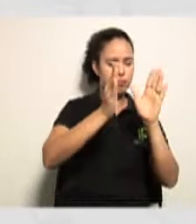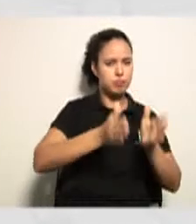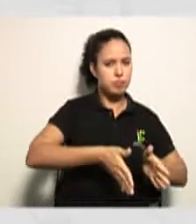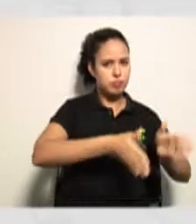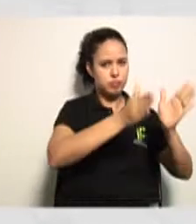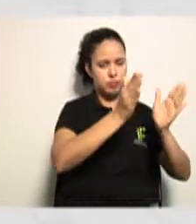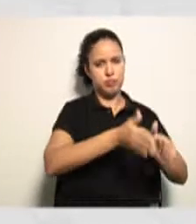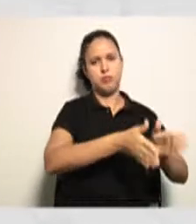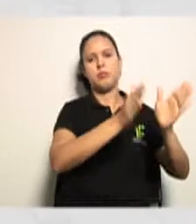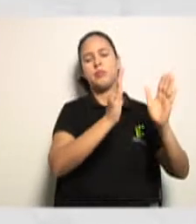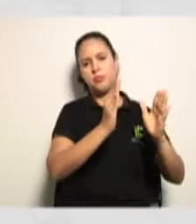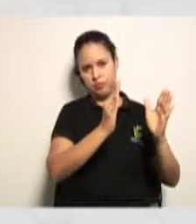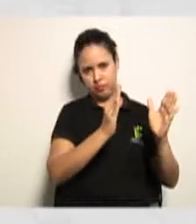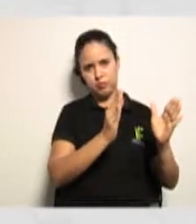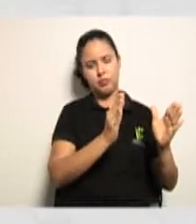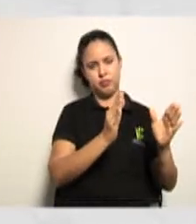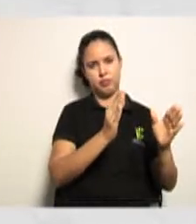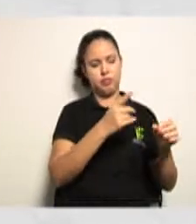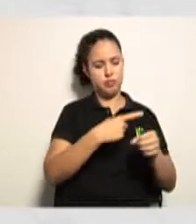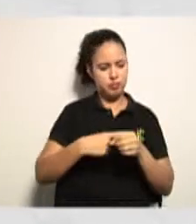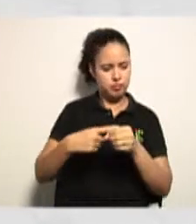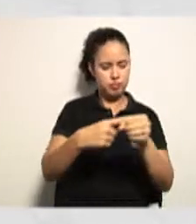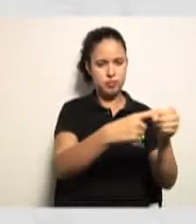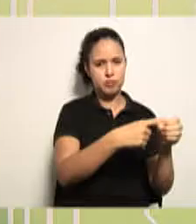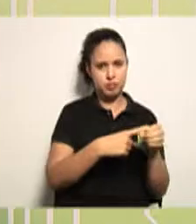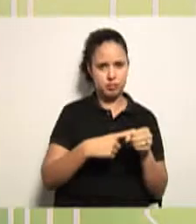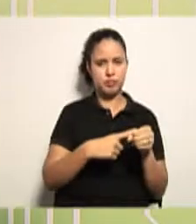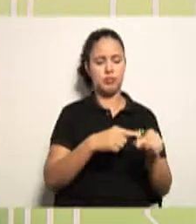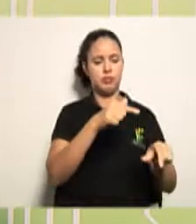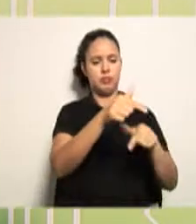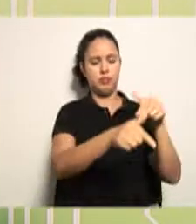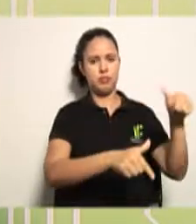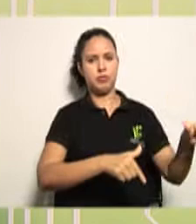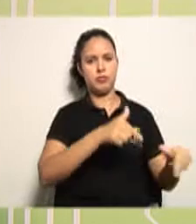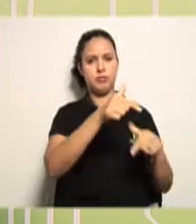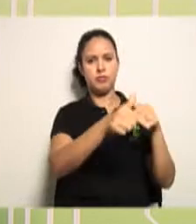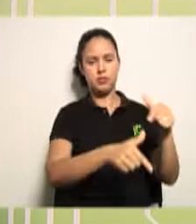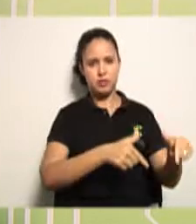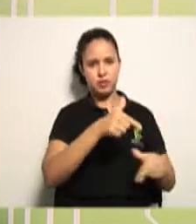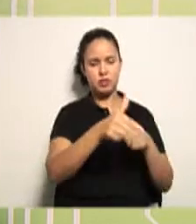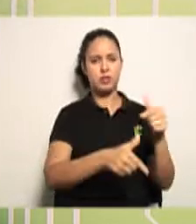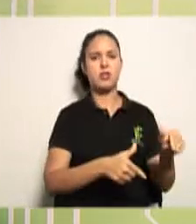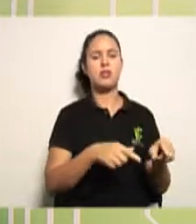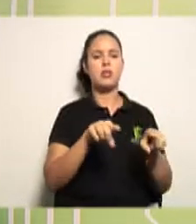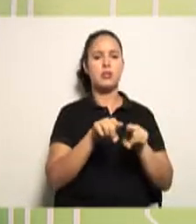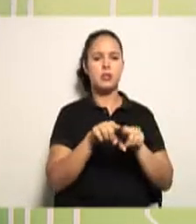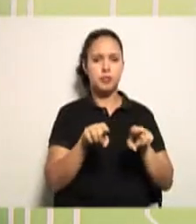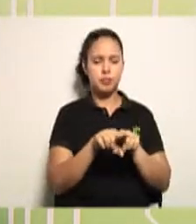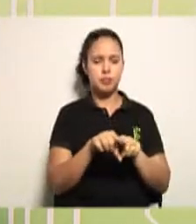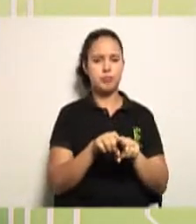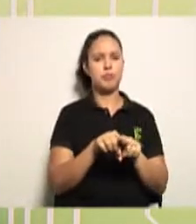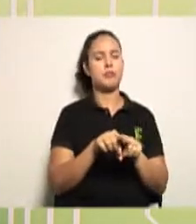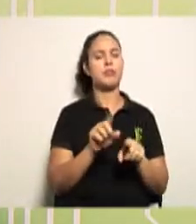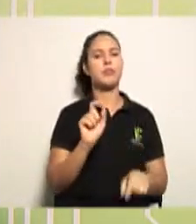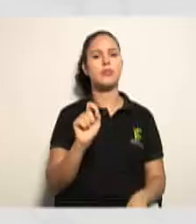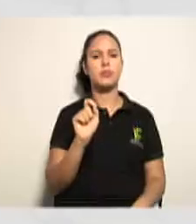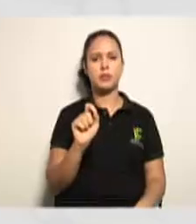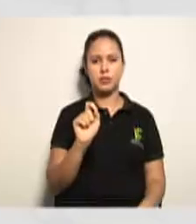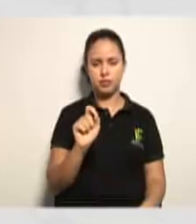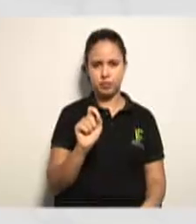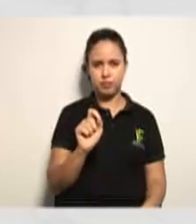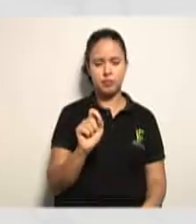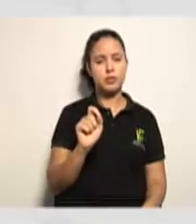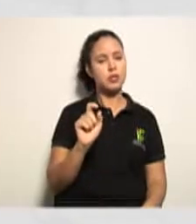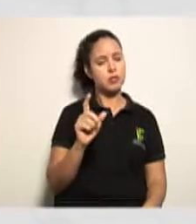do campo, da zona rural, para as cidades, para trabalhar nessas questões. Mas houve também pontos, coloquei aqui alguns